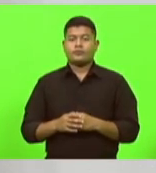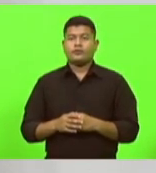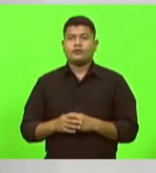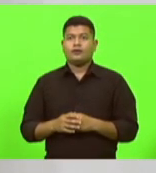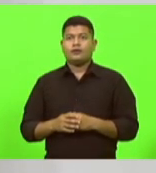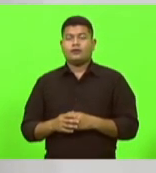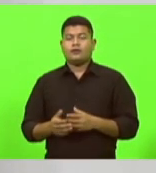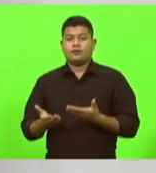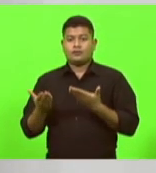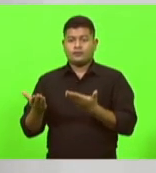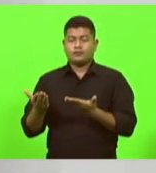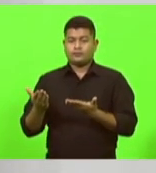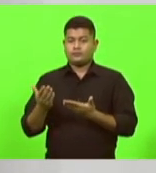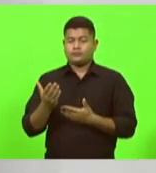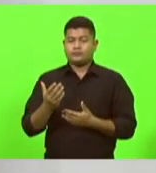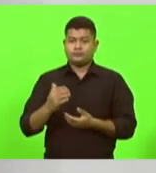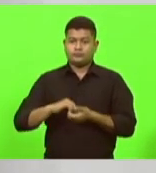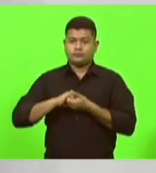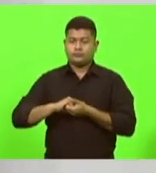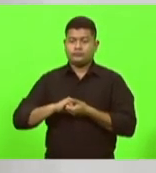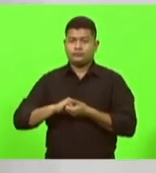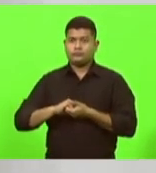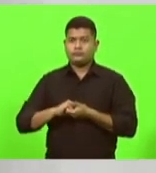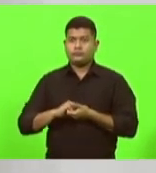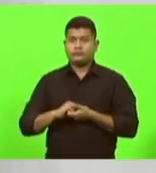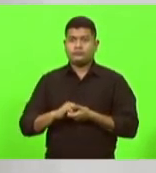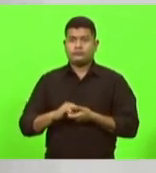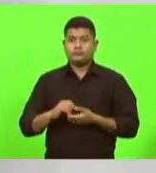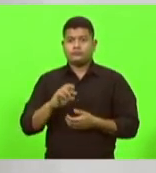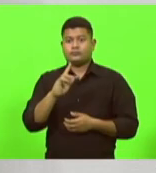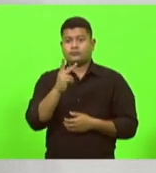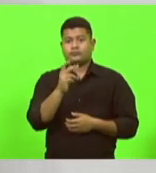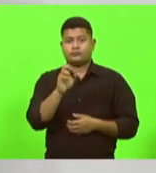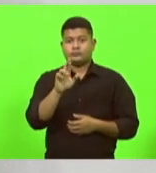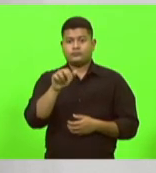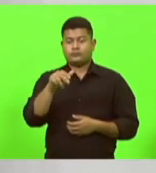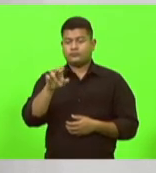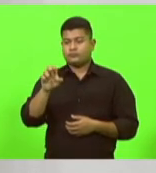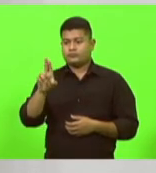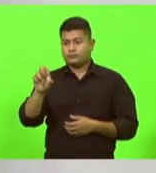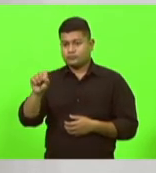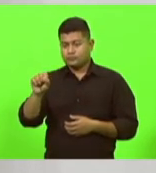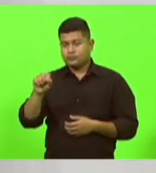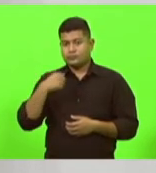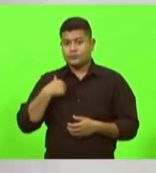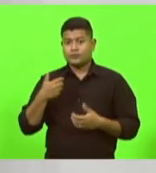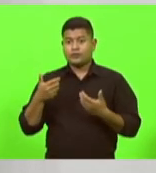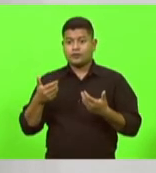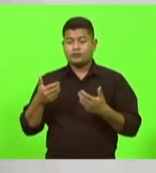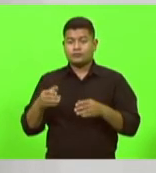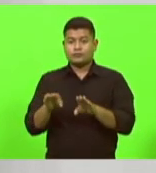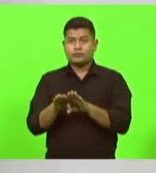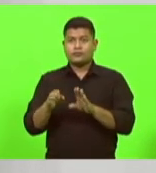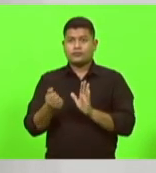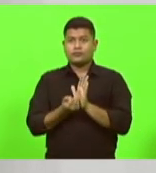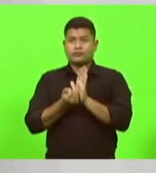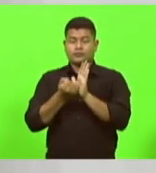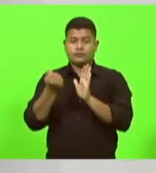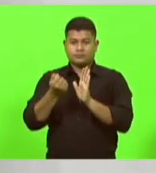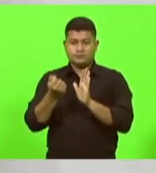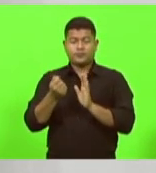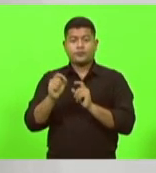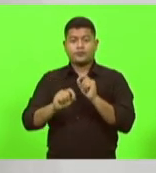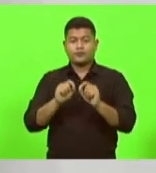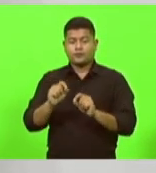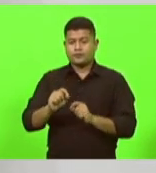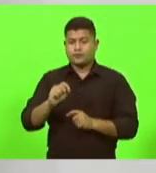Erneus, quero que vocês me permitam de fazer um registro. Há 24 anos, quando